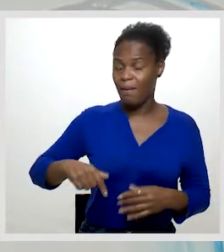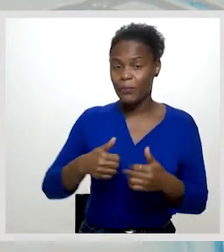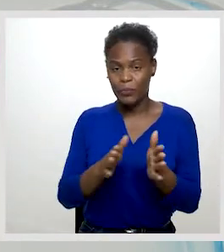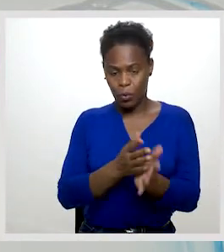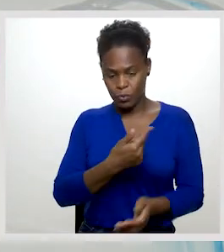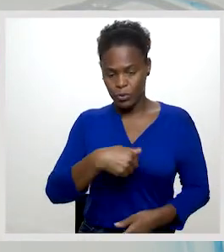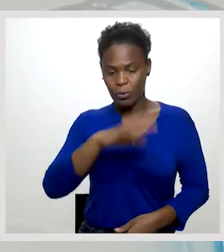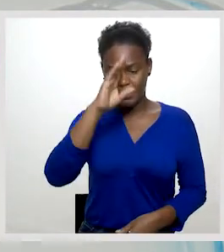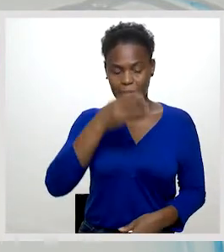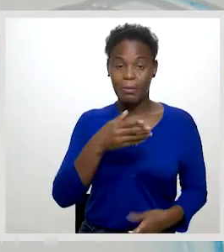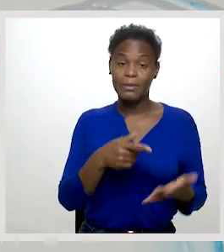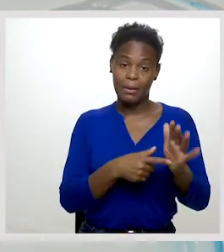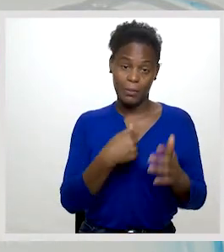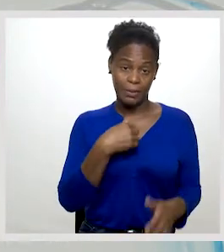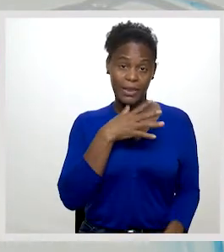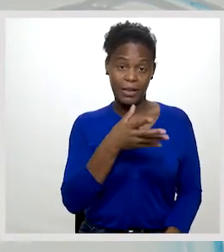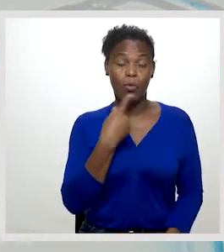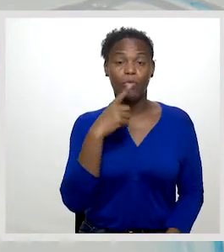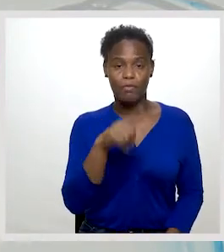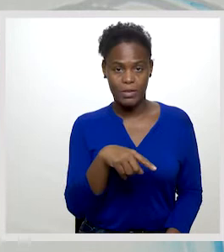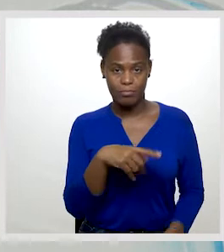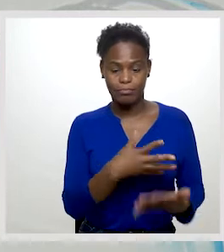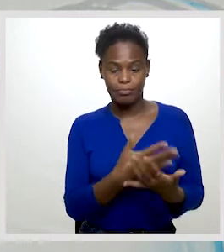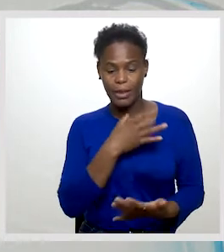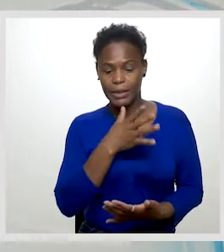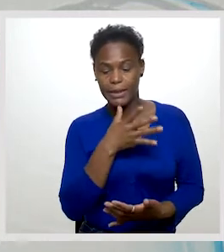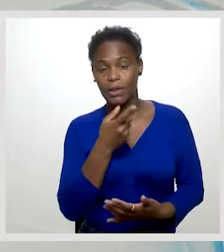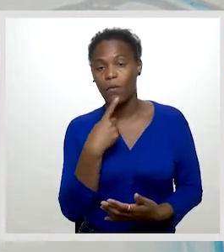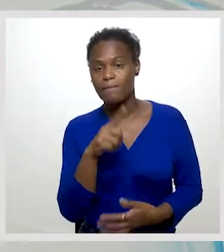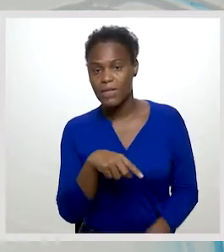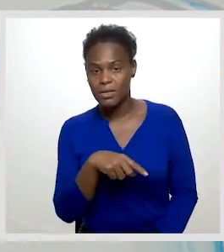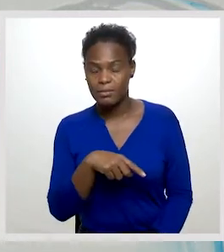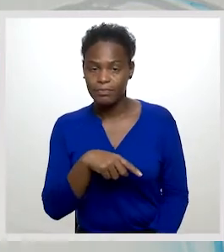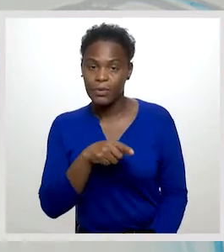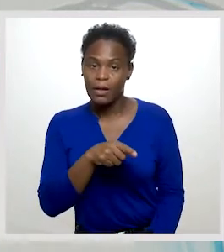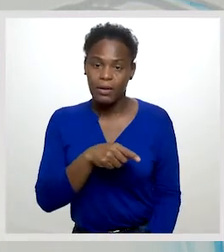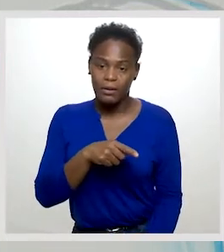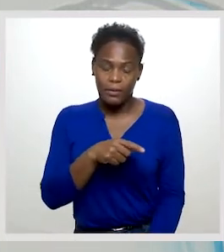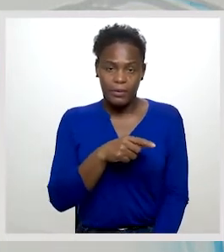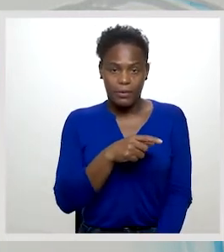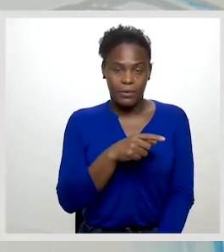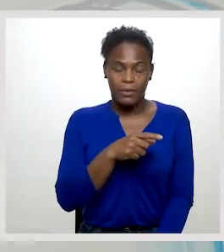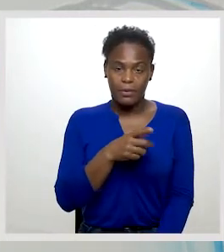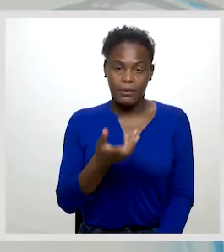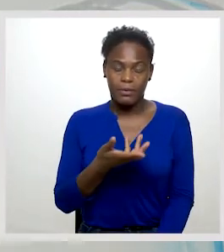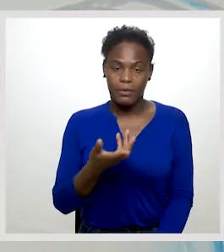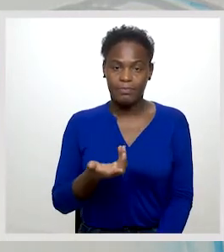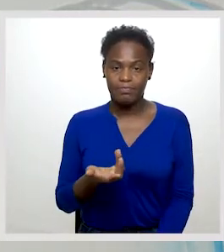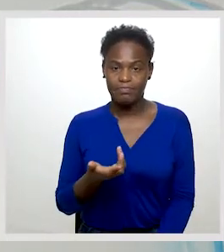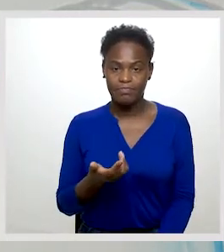Todos nós sabemos, eu volto a frisar mais um pouco, esses vulcões